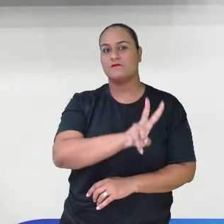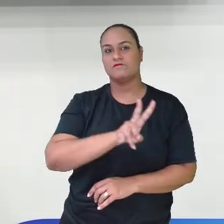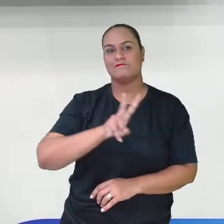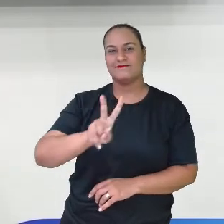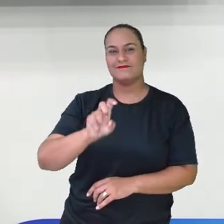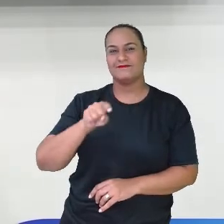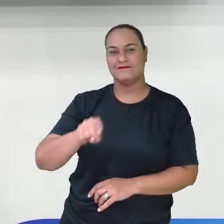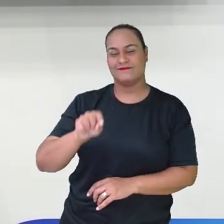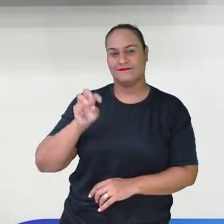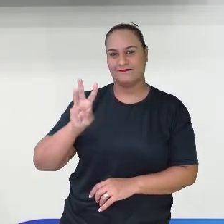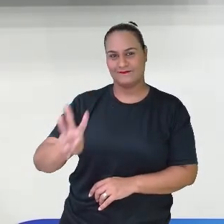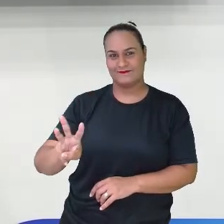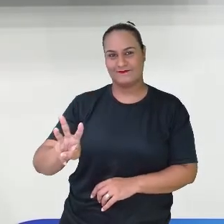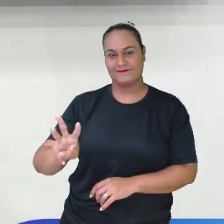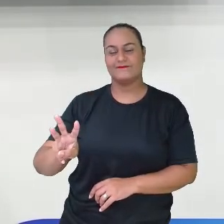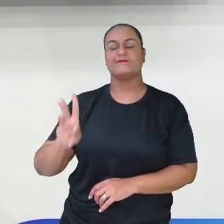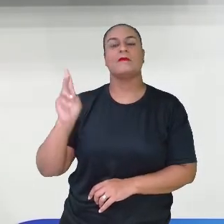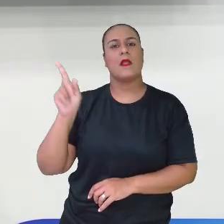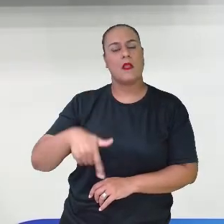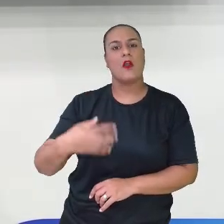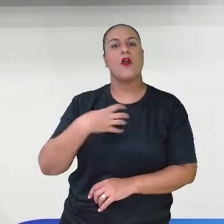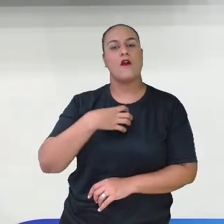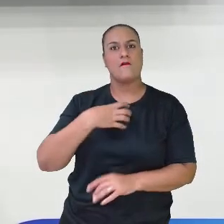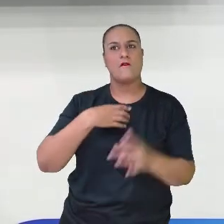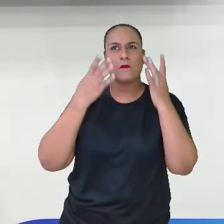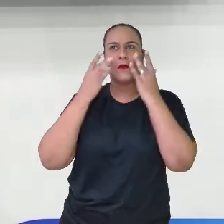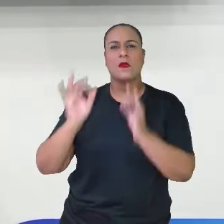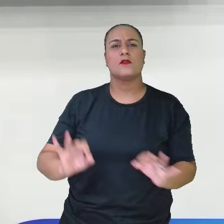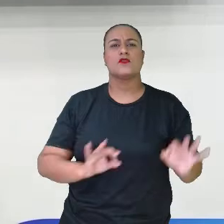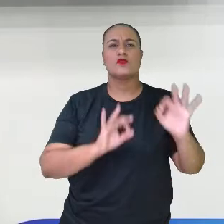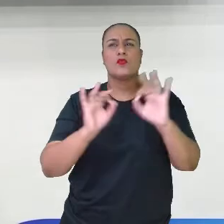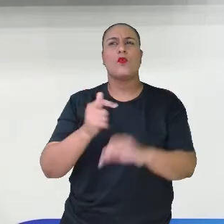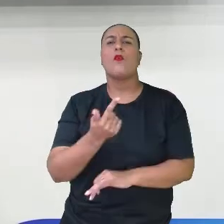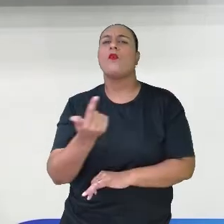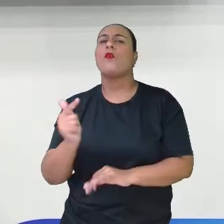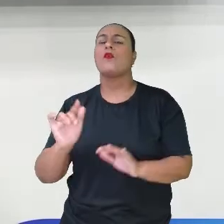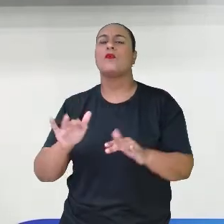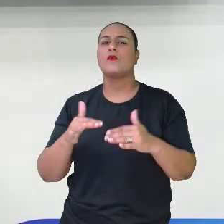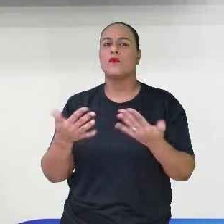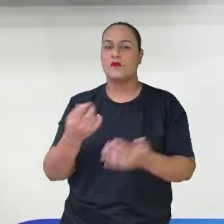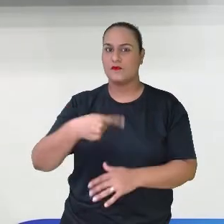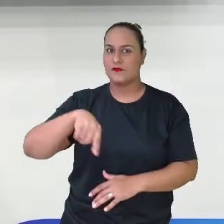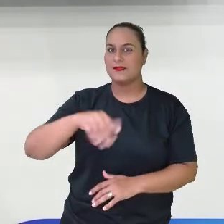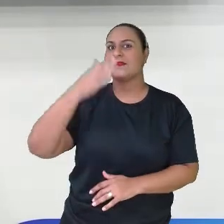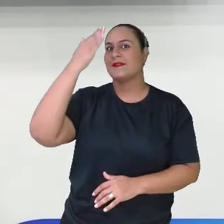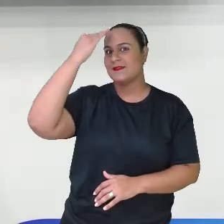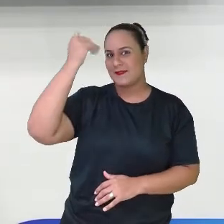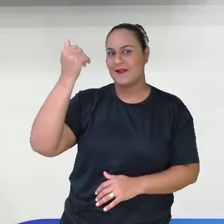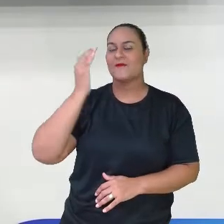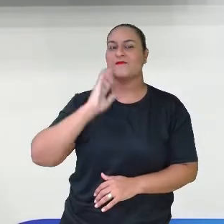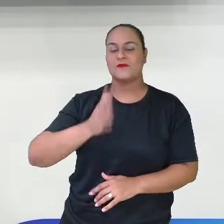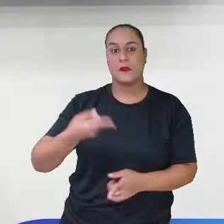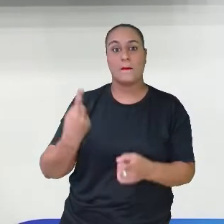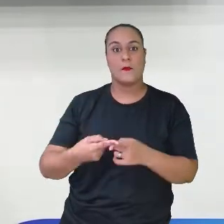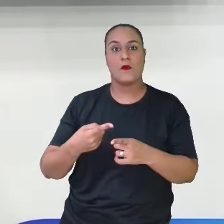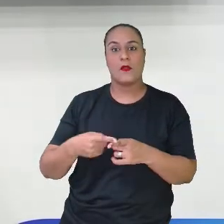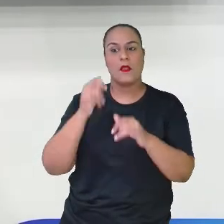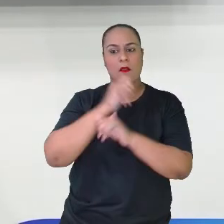22.3. É uma maneira de assistir. Qual é a outra? Vocês também já sabem, porque a gente fala isso todo